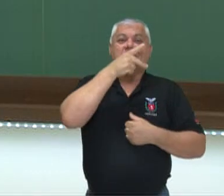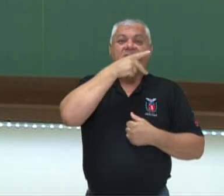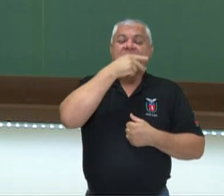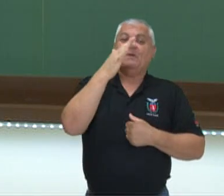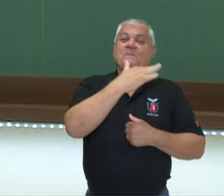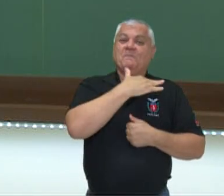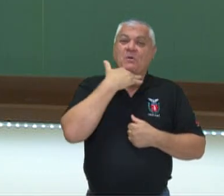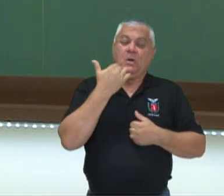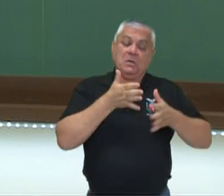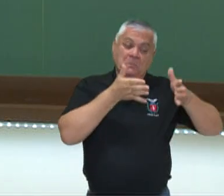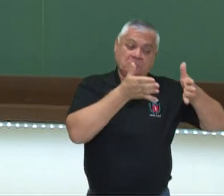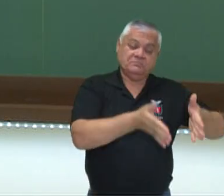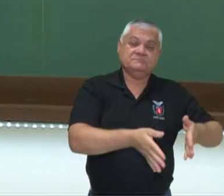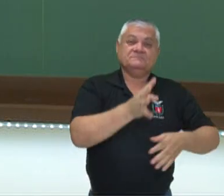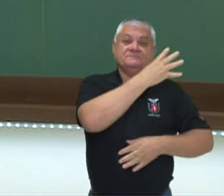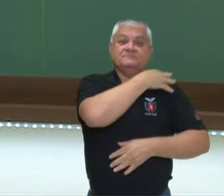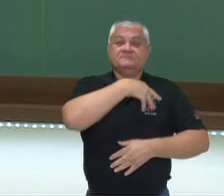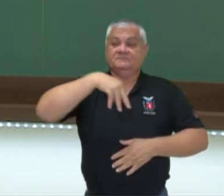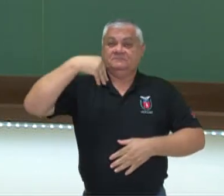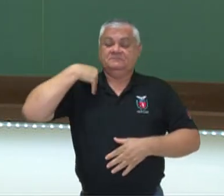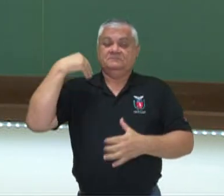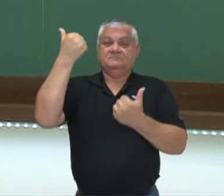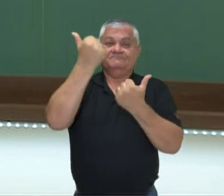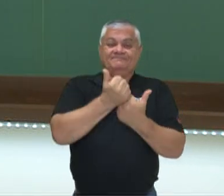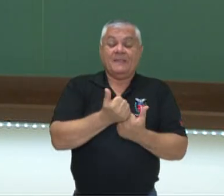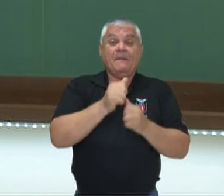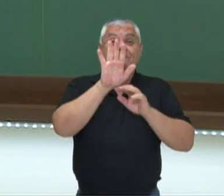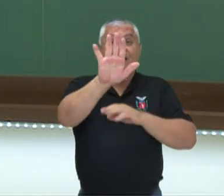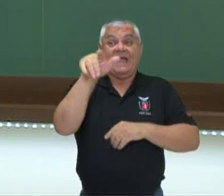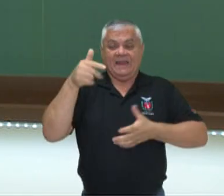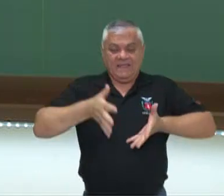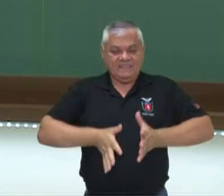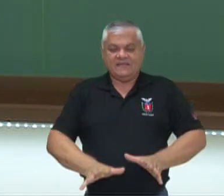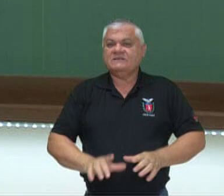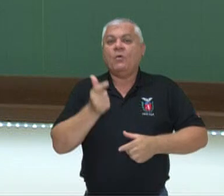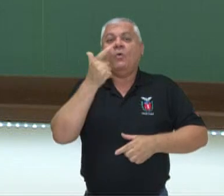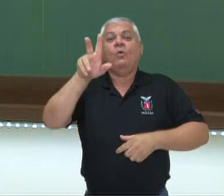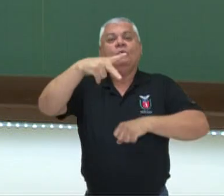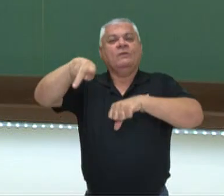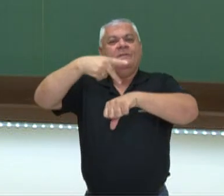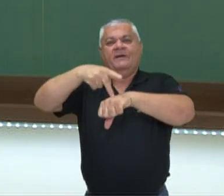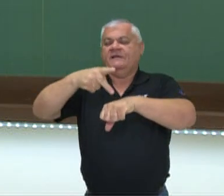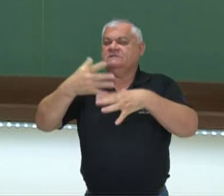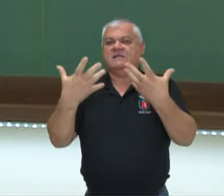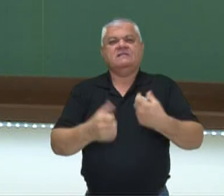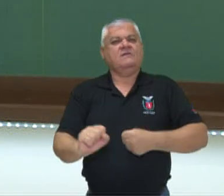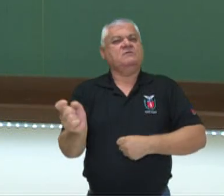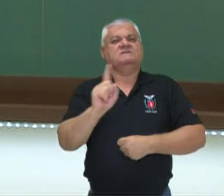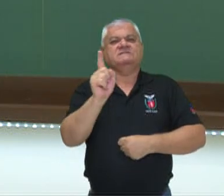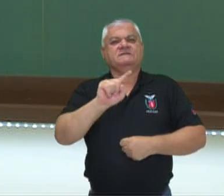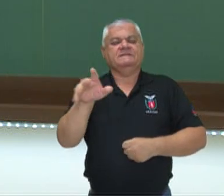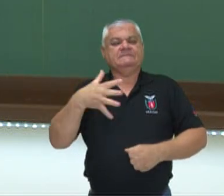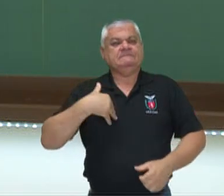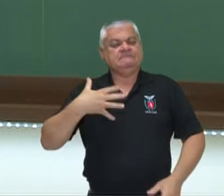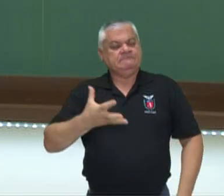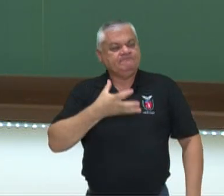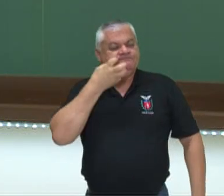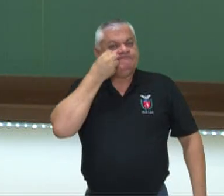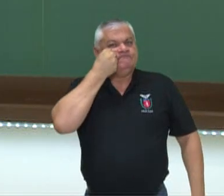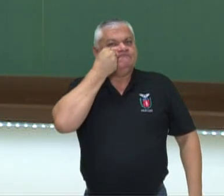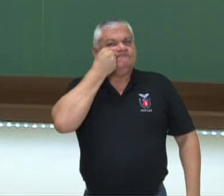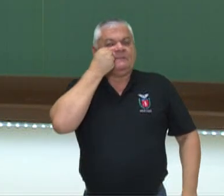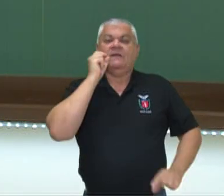um estrangeiro, um estagirita, não aceitaram e isso acabou causando aí uma decepção muito grande